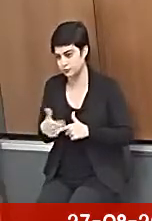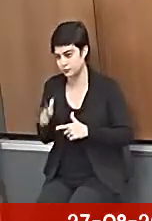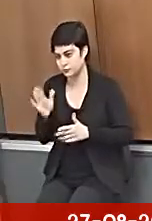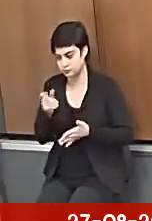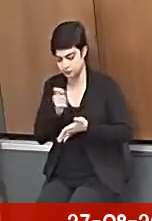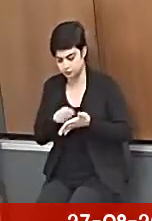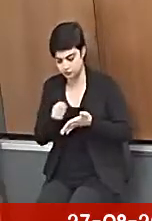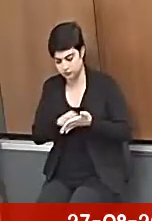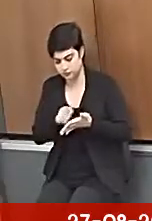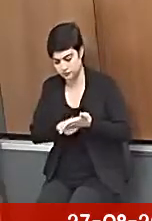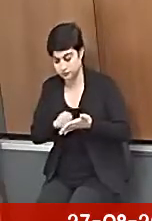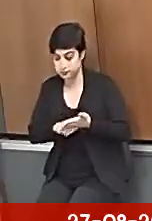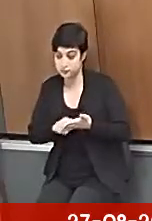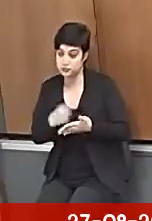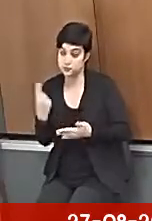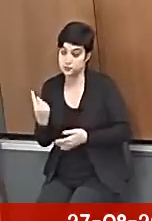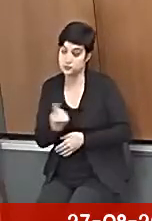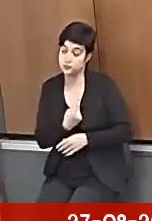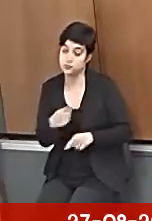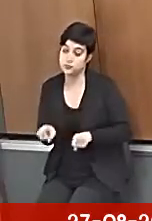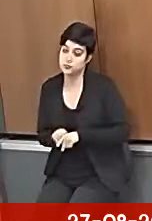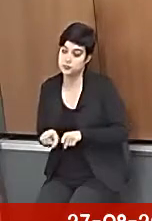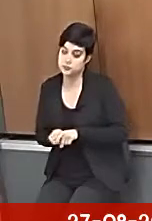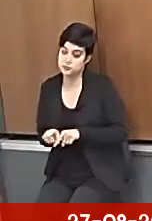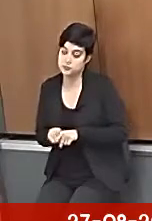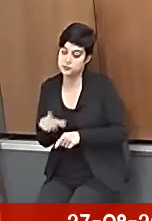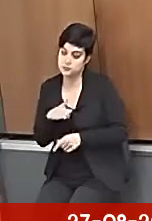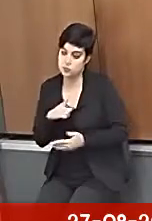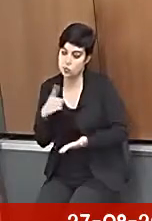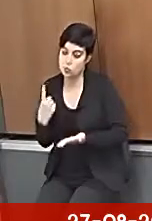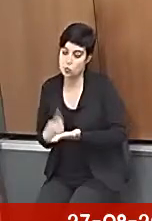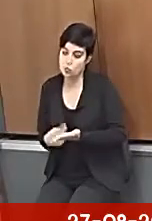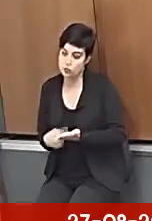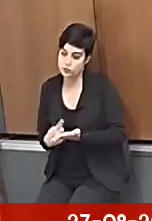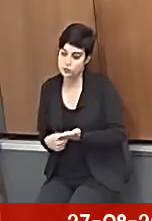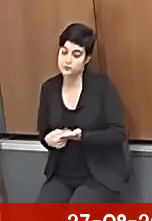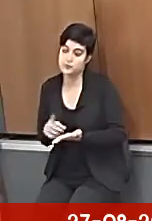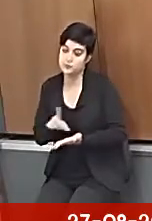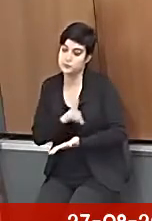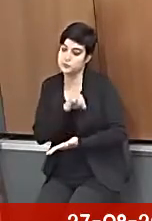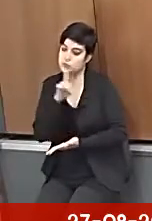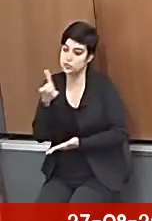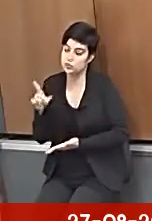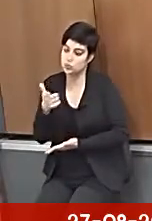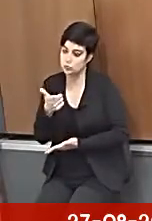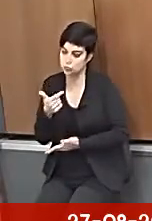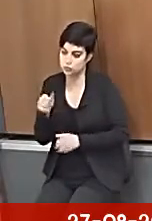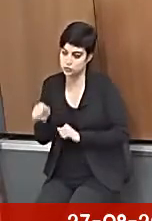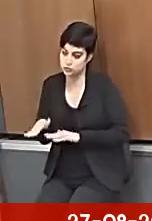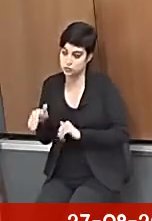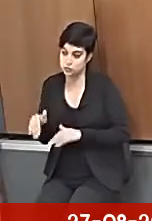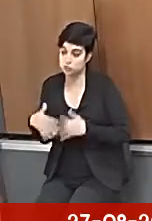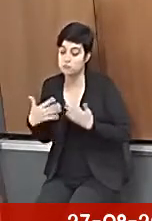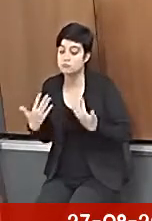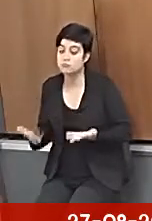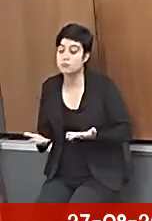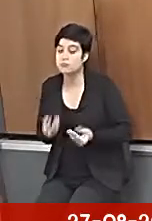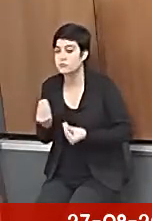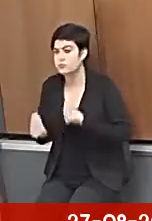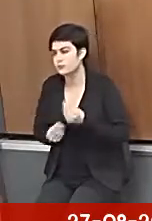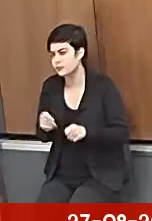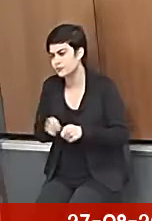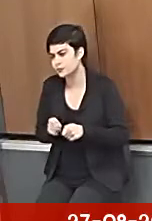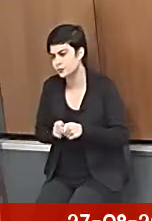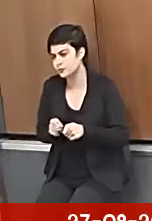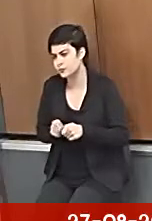notou e nós teremos aí o convite né o dia 12 de setembro até lá é seria possível a gente tentar